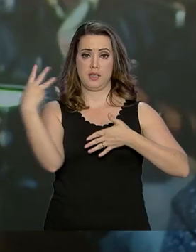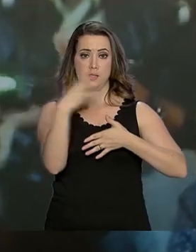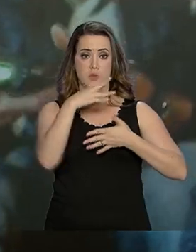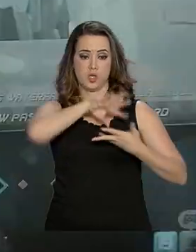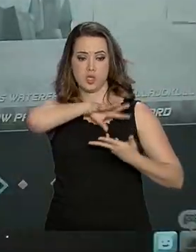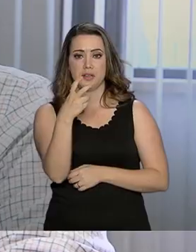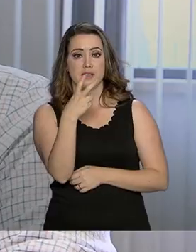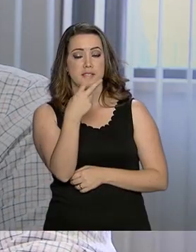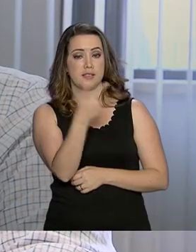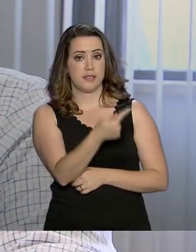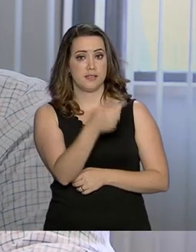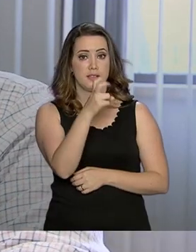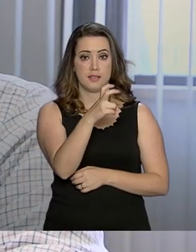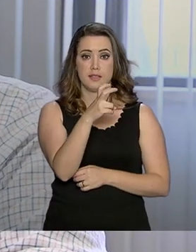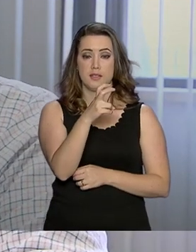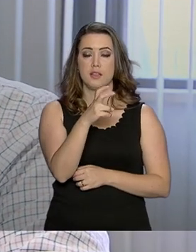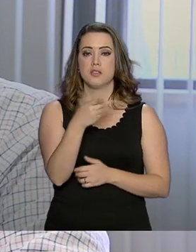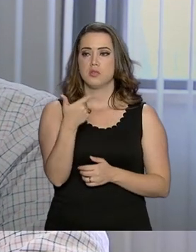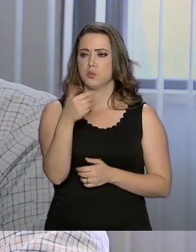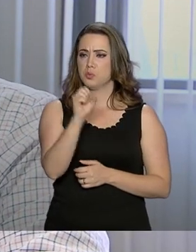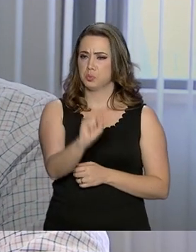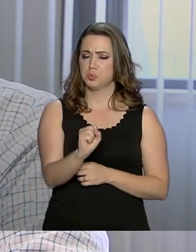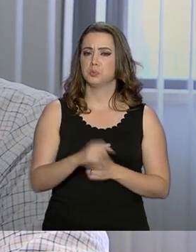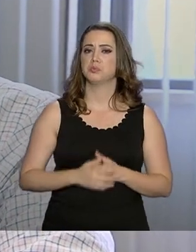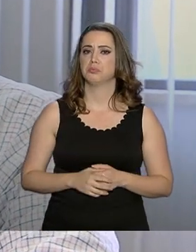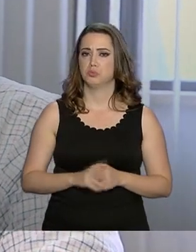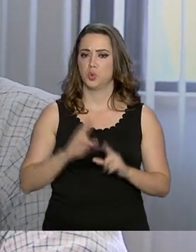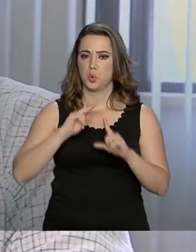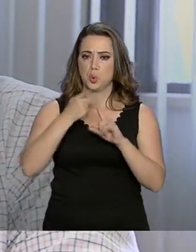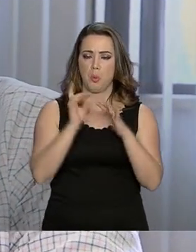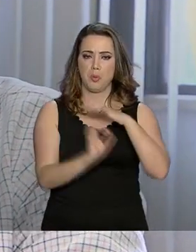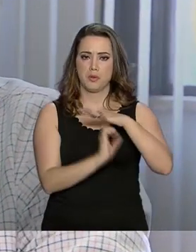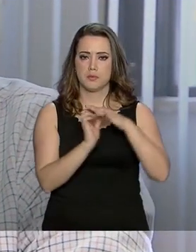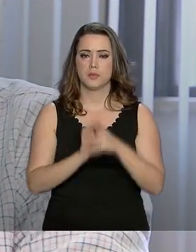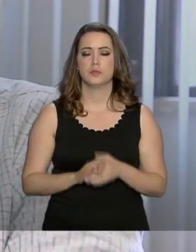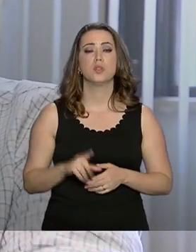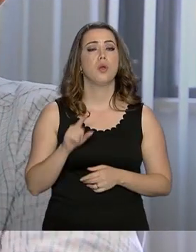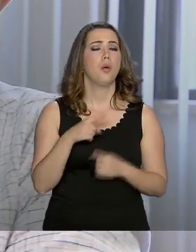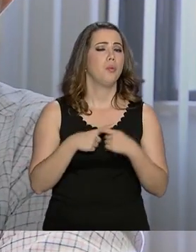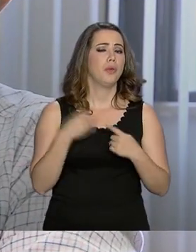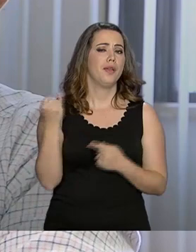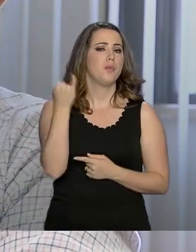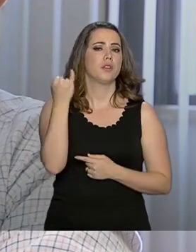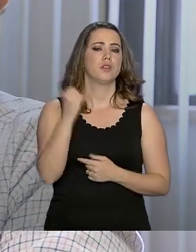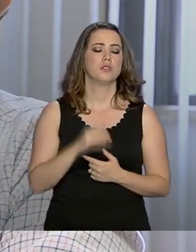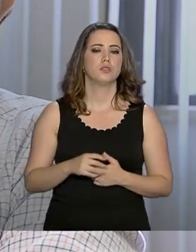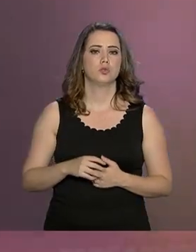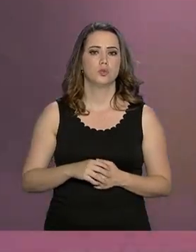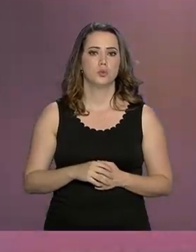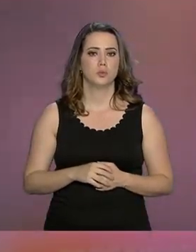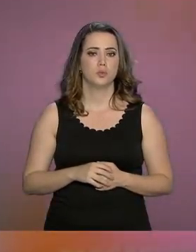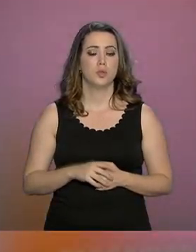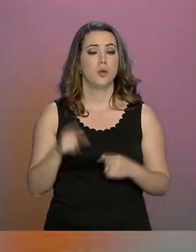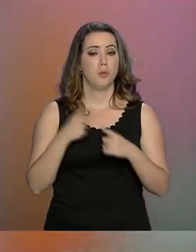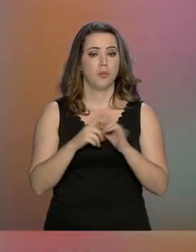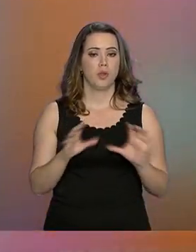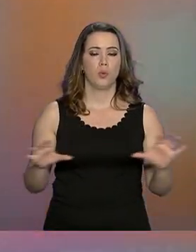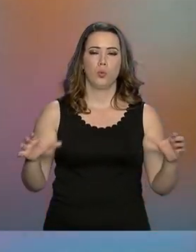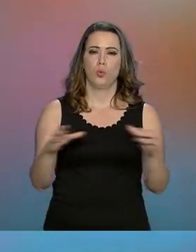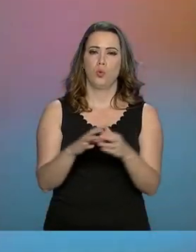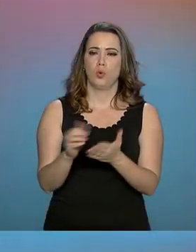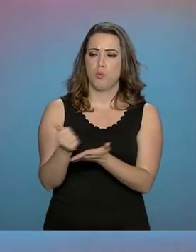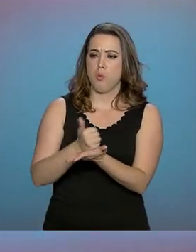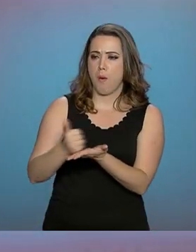global do setor importância de investir no segmento como esse é que é um segmento que além de